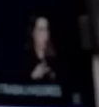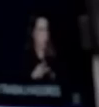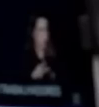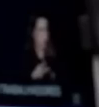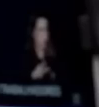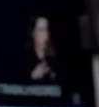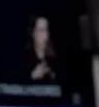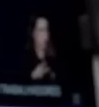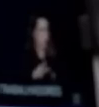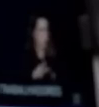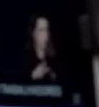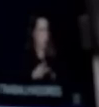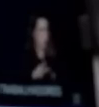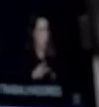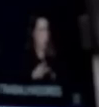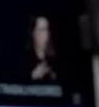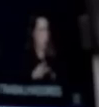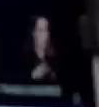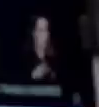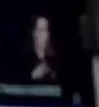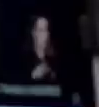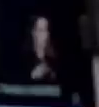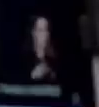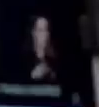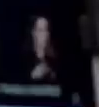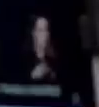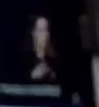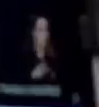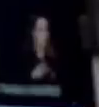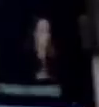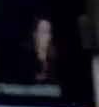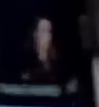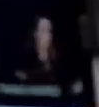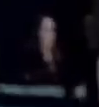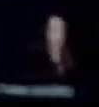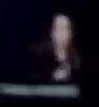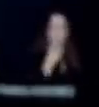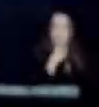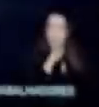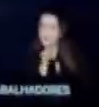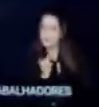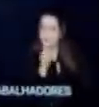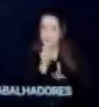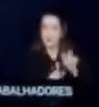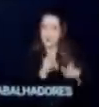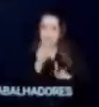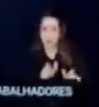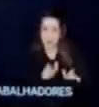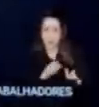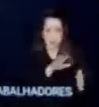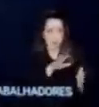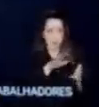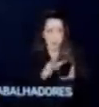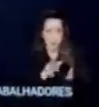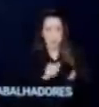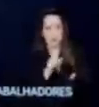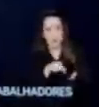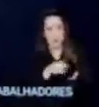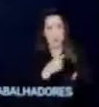sendo favelas? Então é essa loucura do Lula. Mas tem gente que acredita. Vamos lá. Trabalhadores que estão no setor